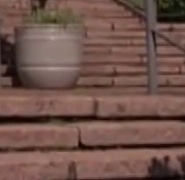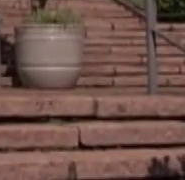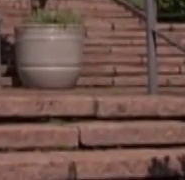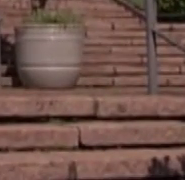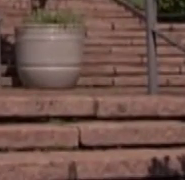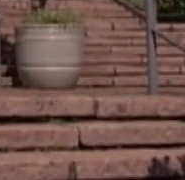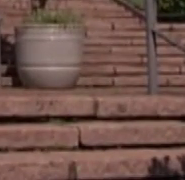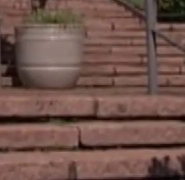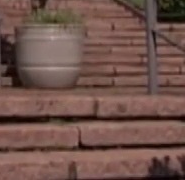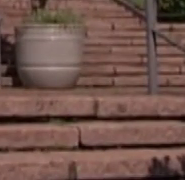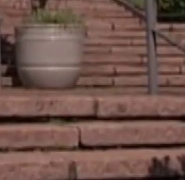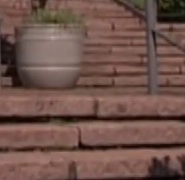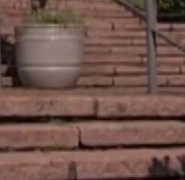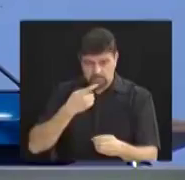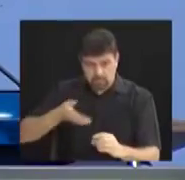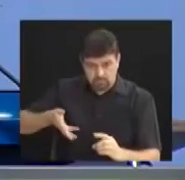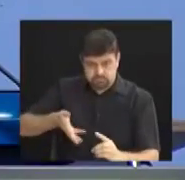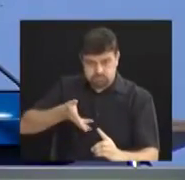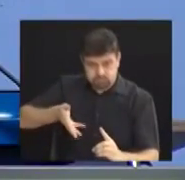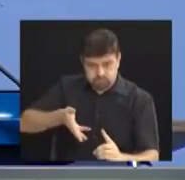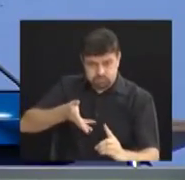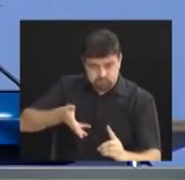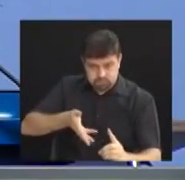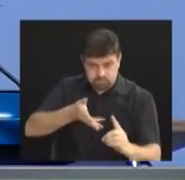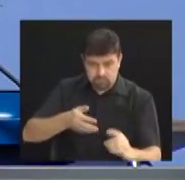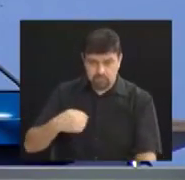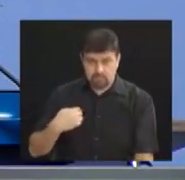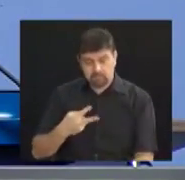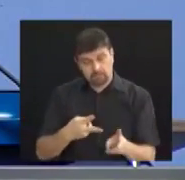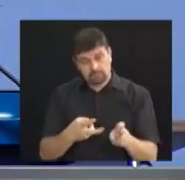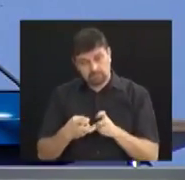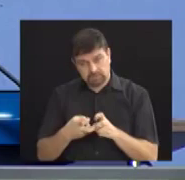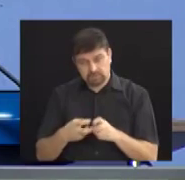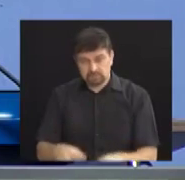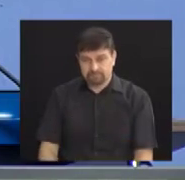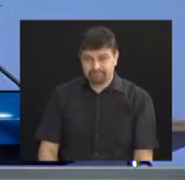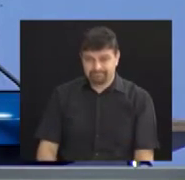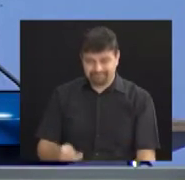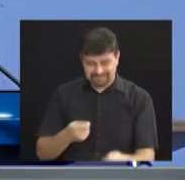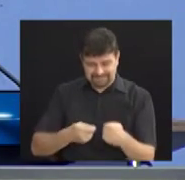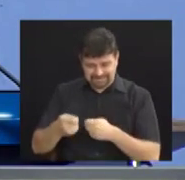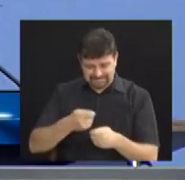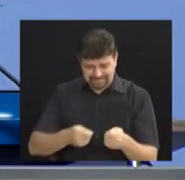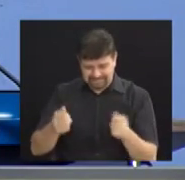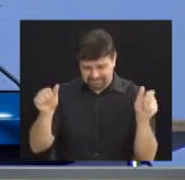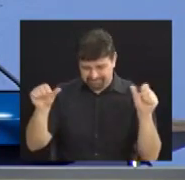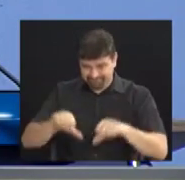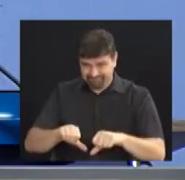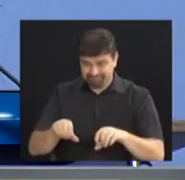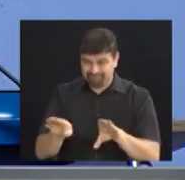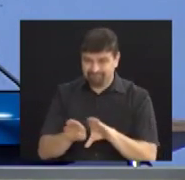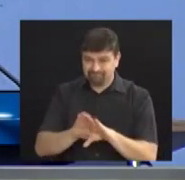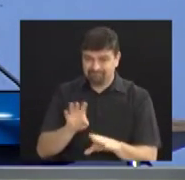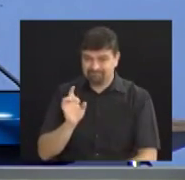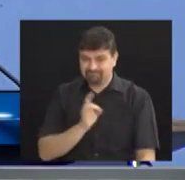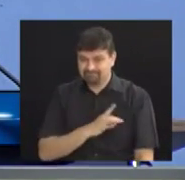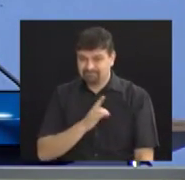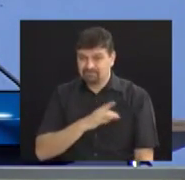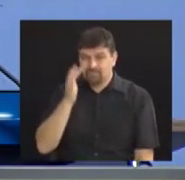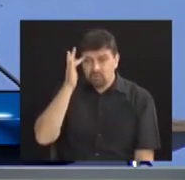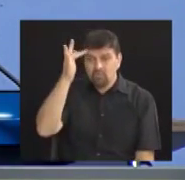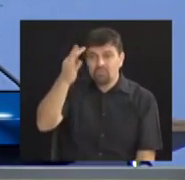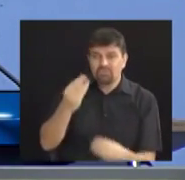requerimento justifica sua proposta. Diante desta crise e diante das incertezas e